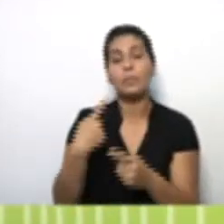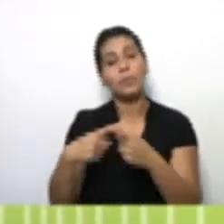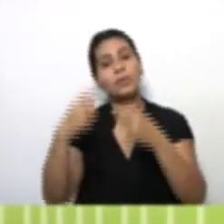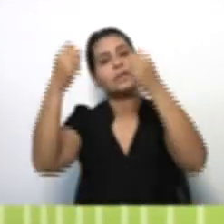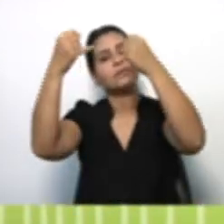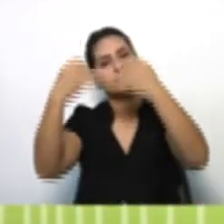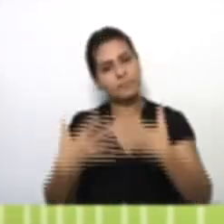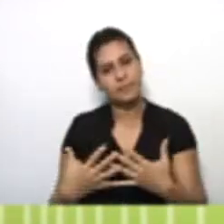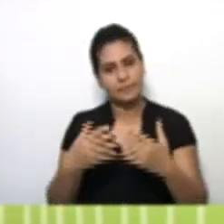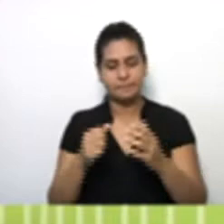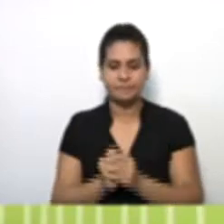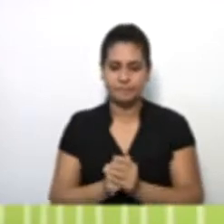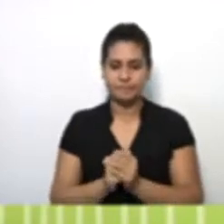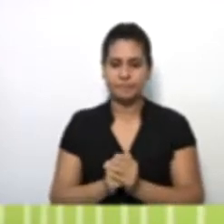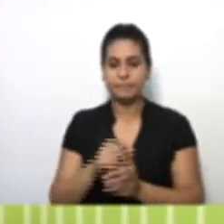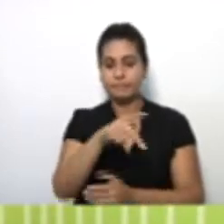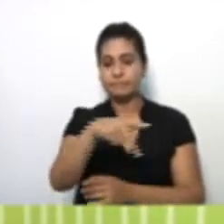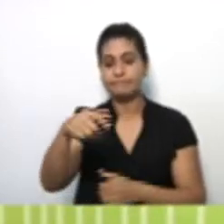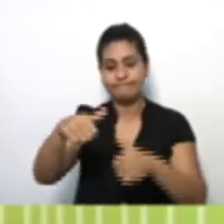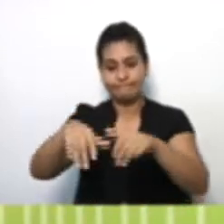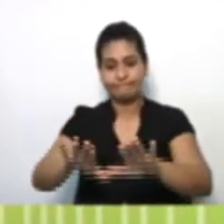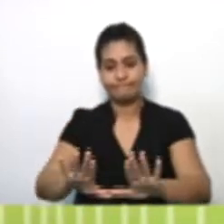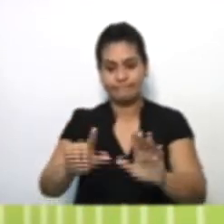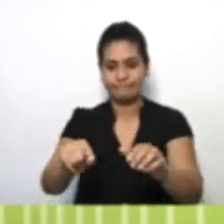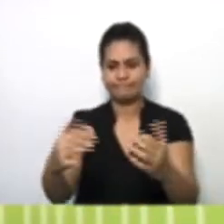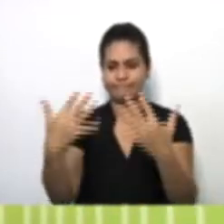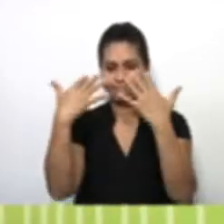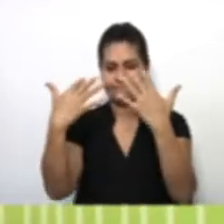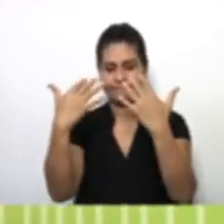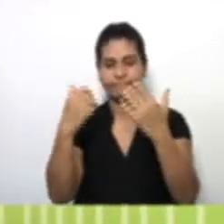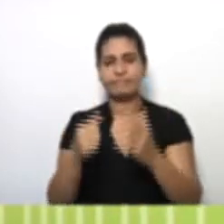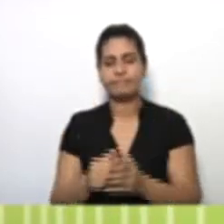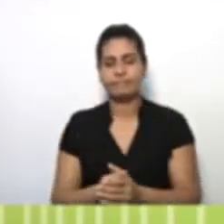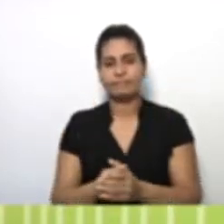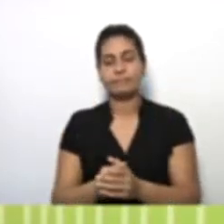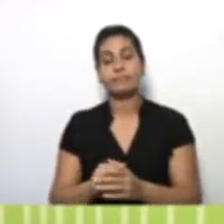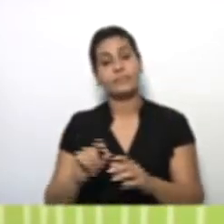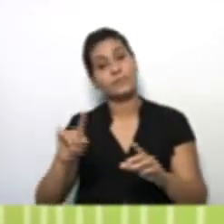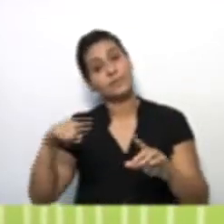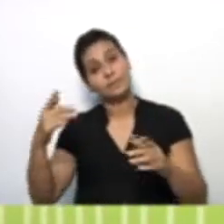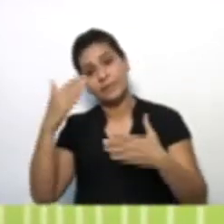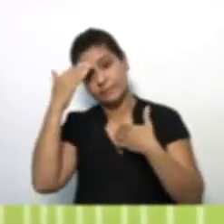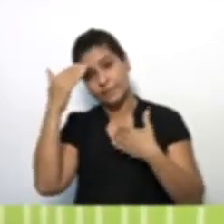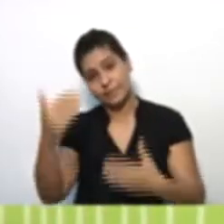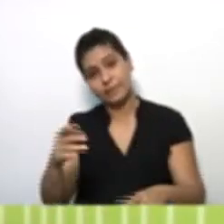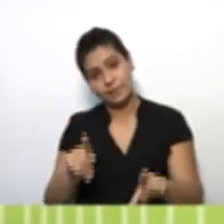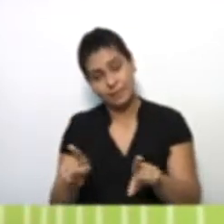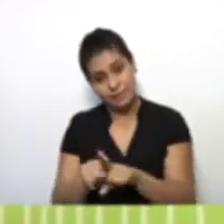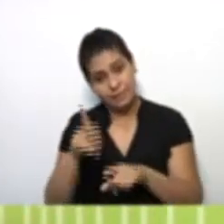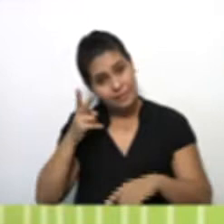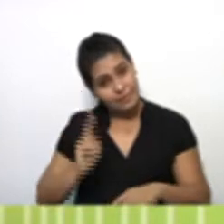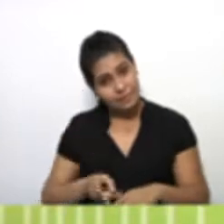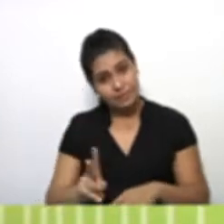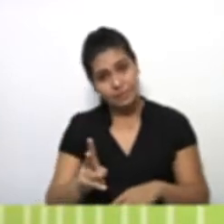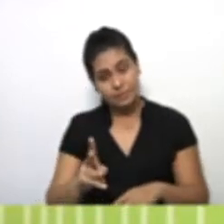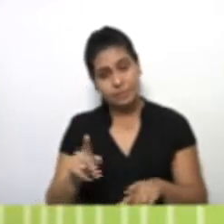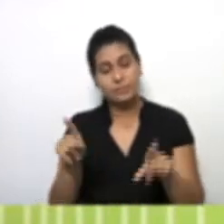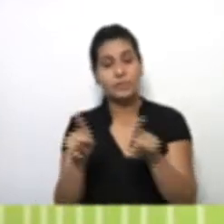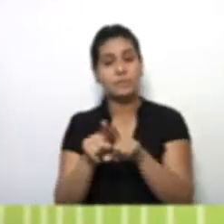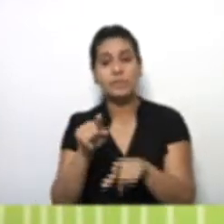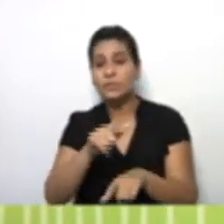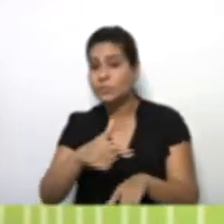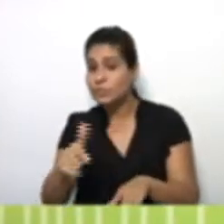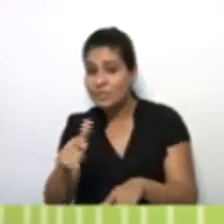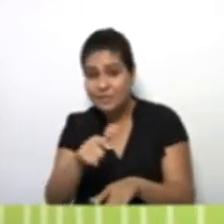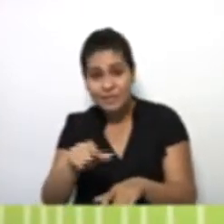ok? Professor presencial, peço toda a sua atenção e, é lógico, agradeço sempre, porque é o seguinte: sem